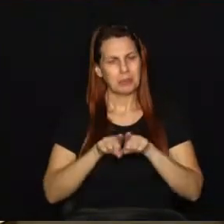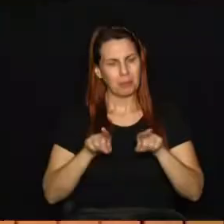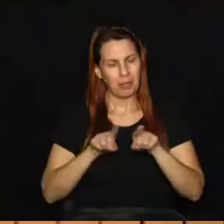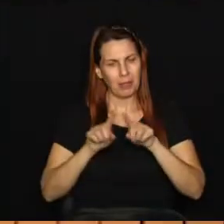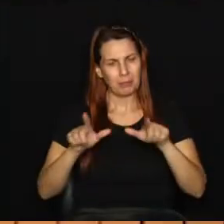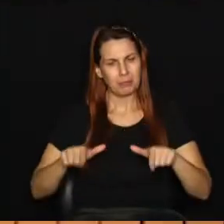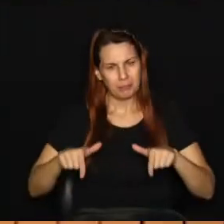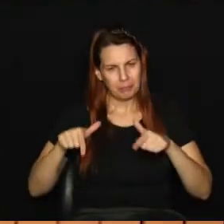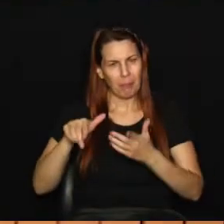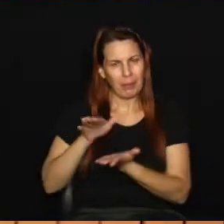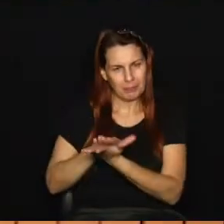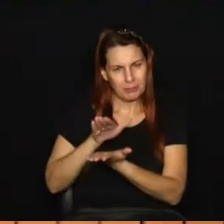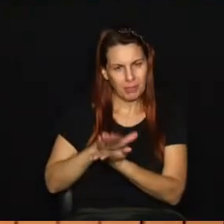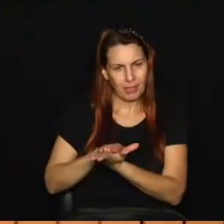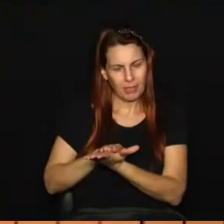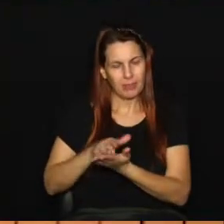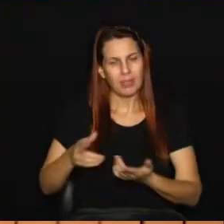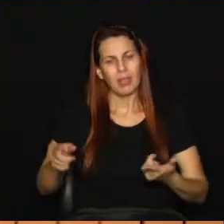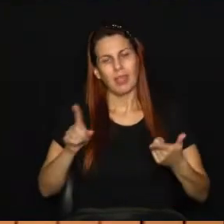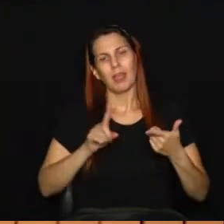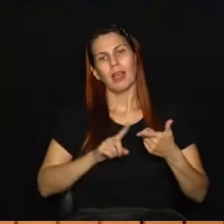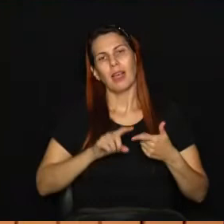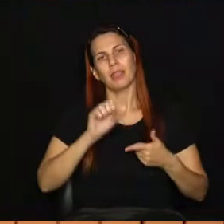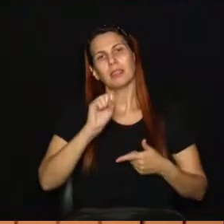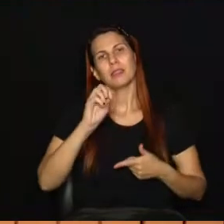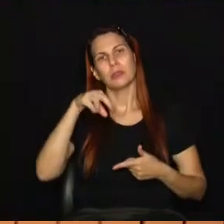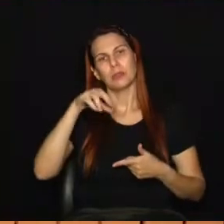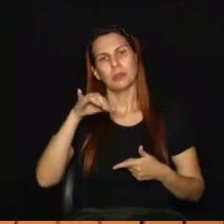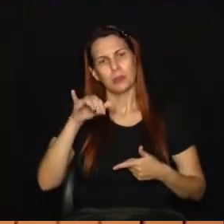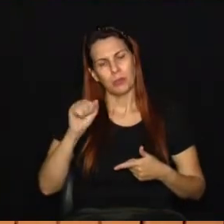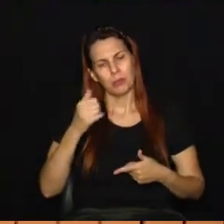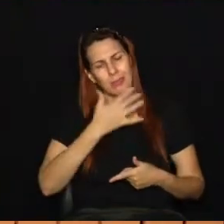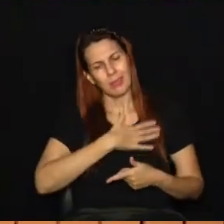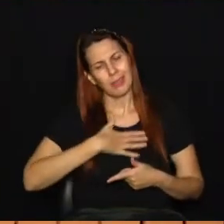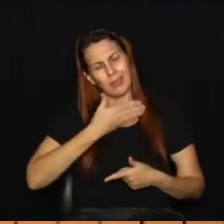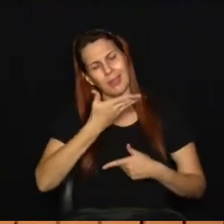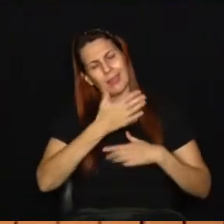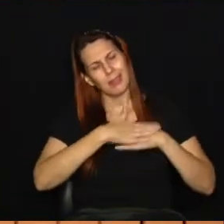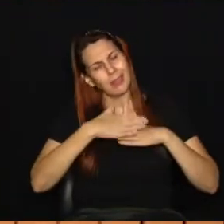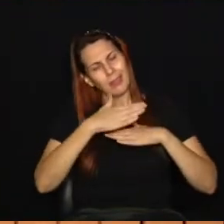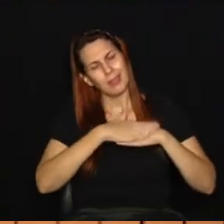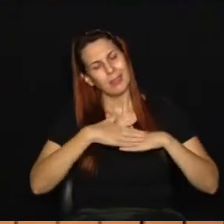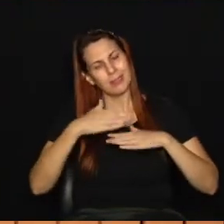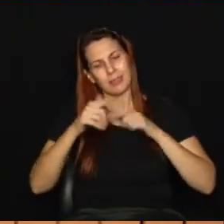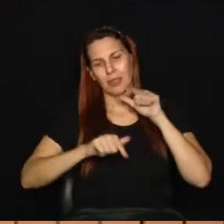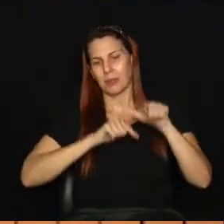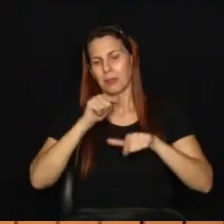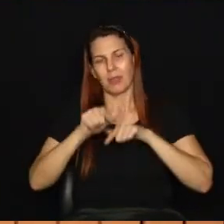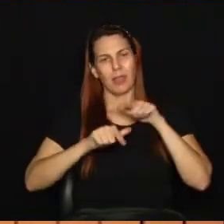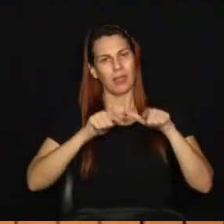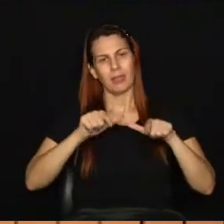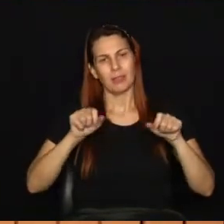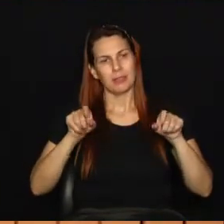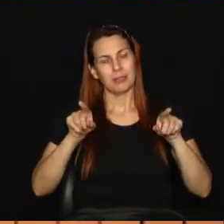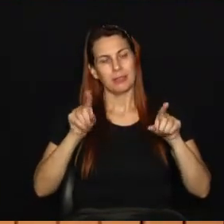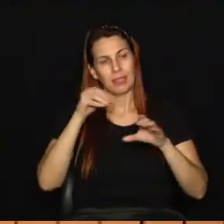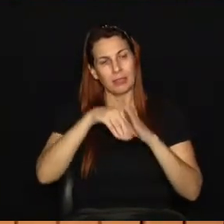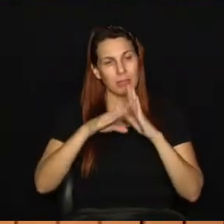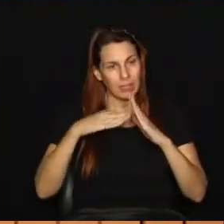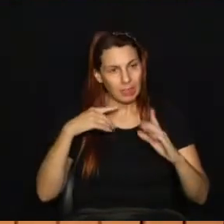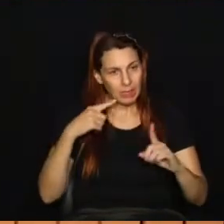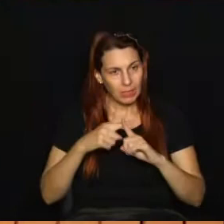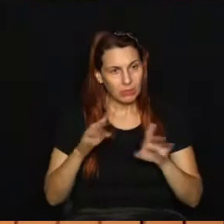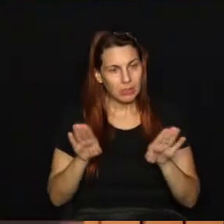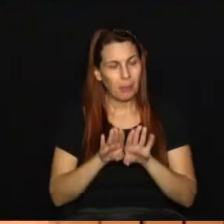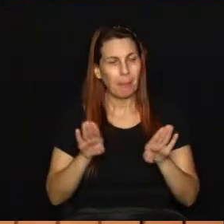Na pessoa da Sônia, da Soninha, nossa querida Soninha, que tem um trabalho também dentro da igreja, da nossa